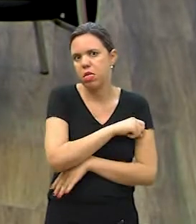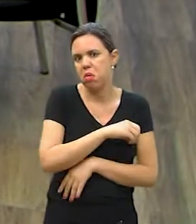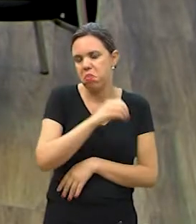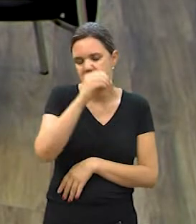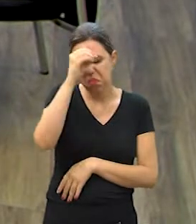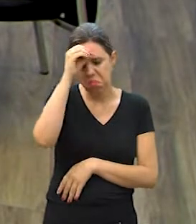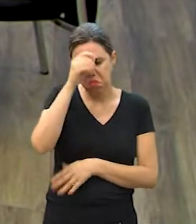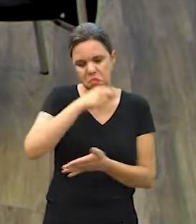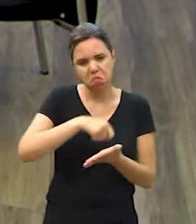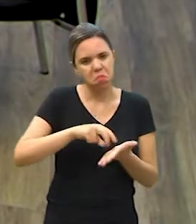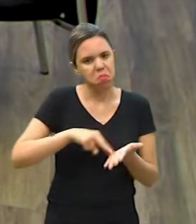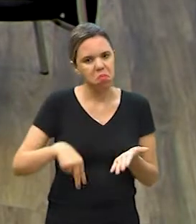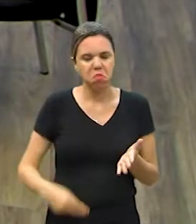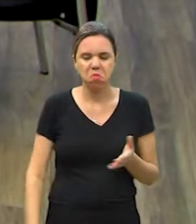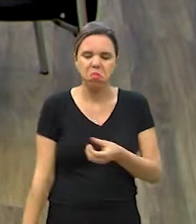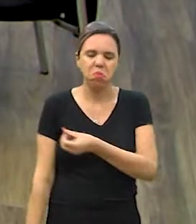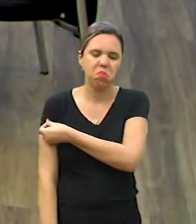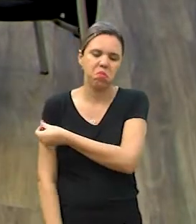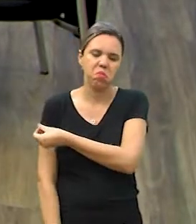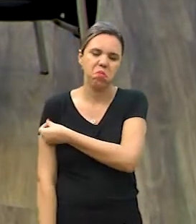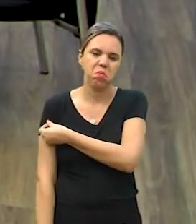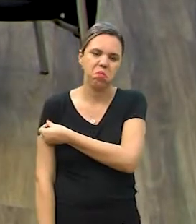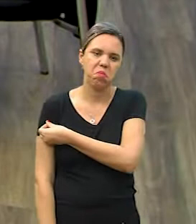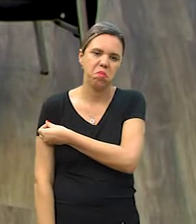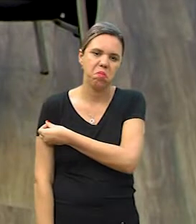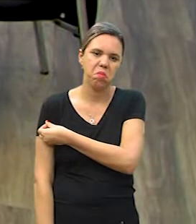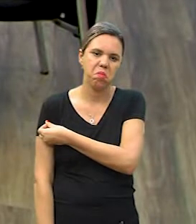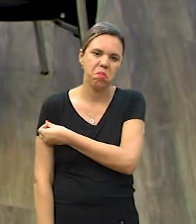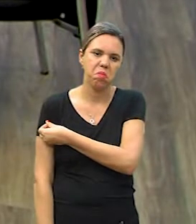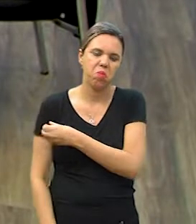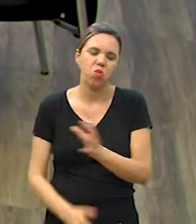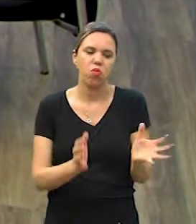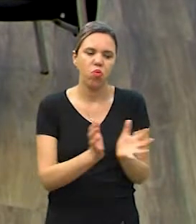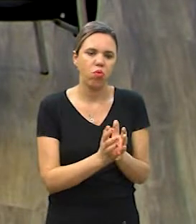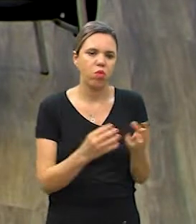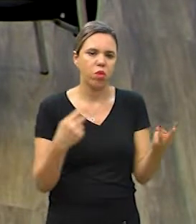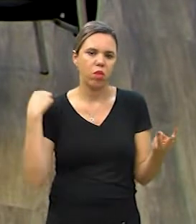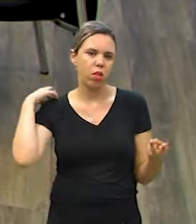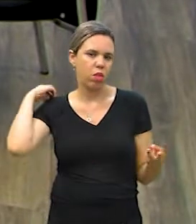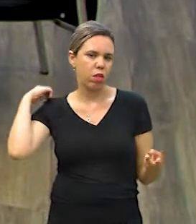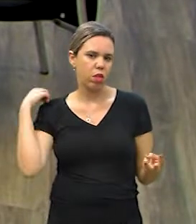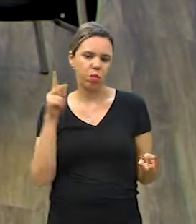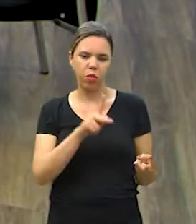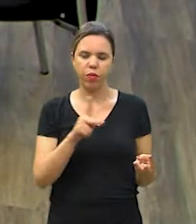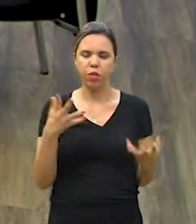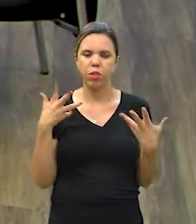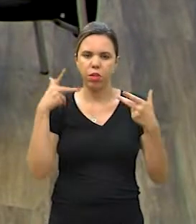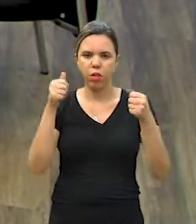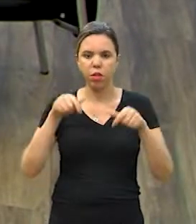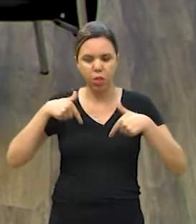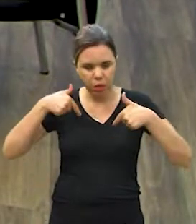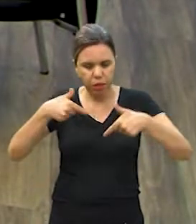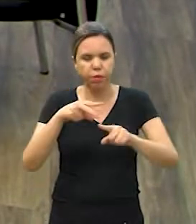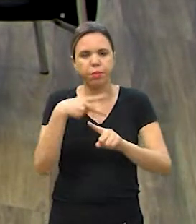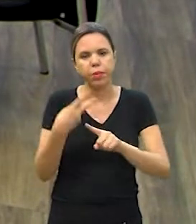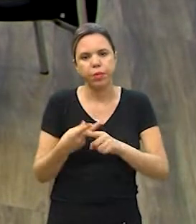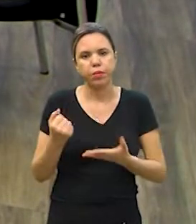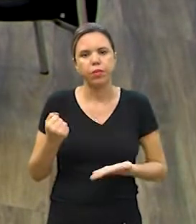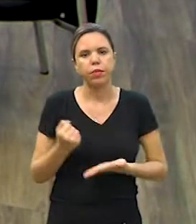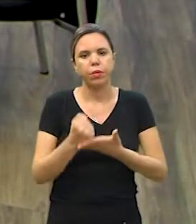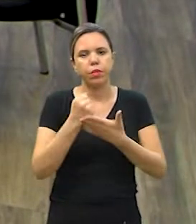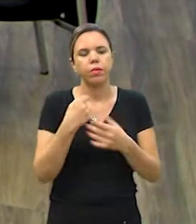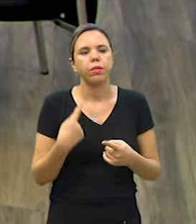Nossa. alunos de 6º ano, que nós formávamos um grupo de 3 professoras maravilhosas que se